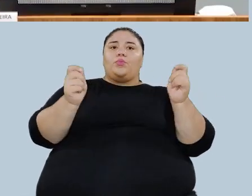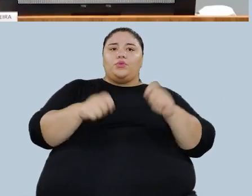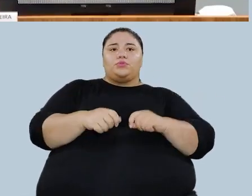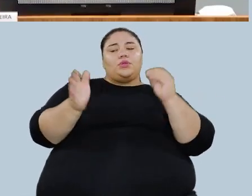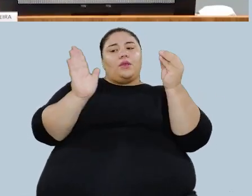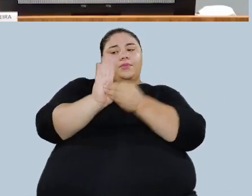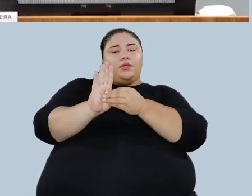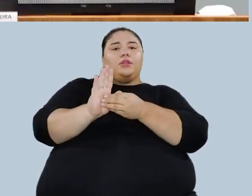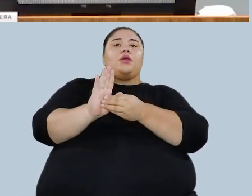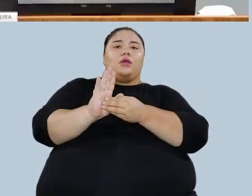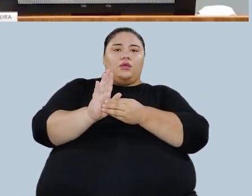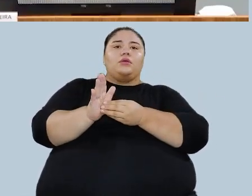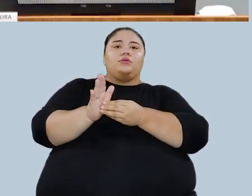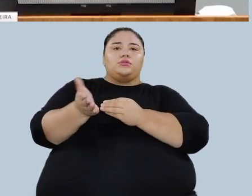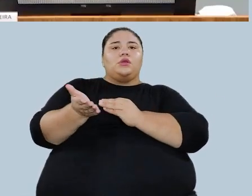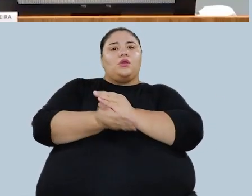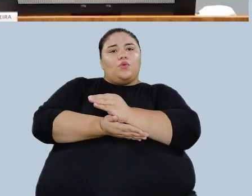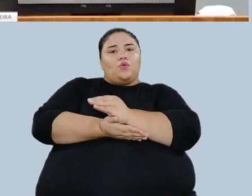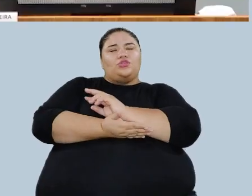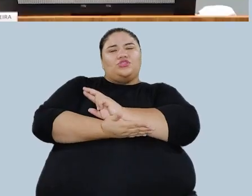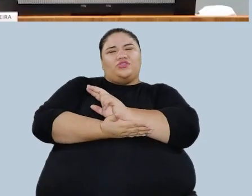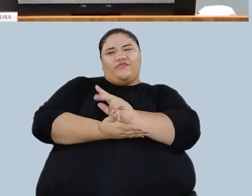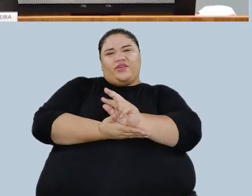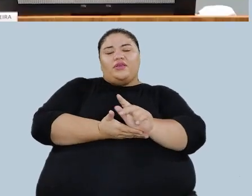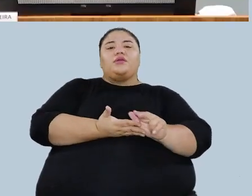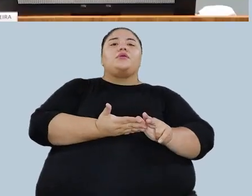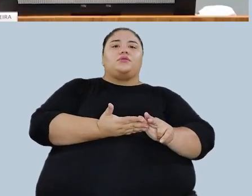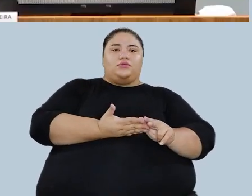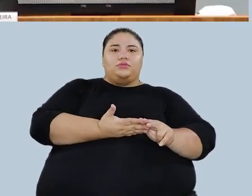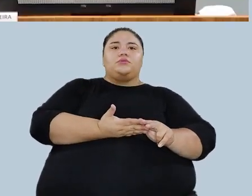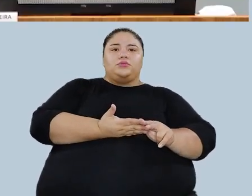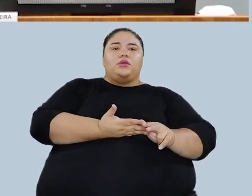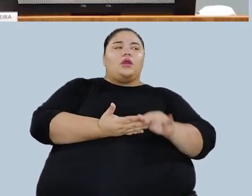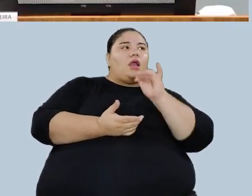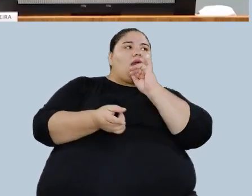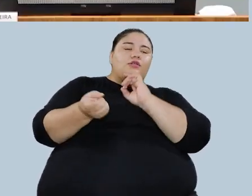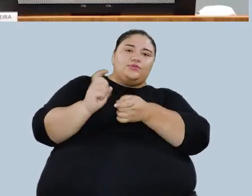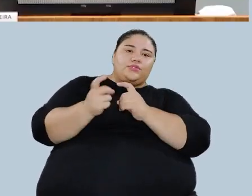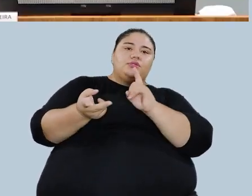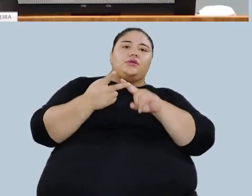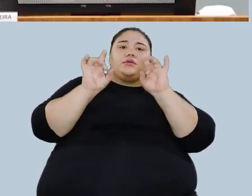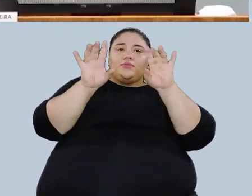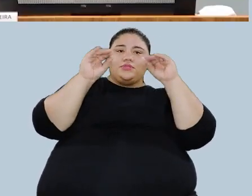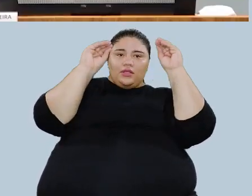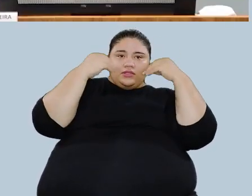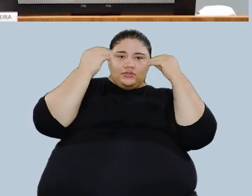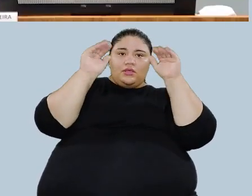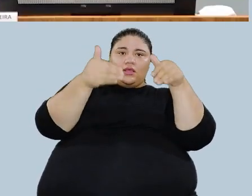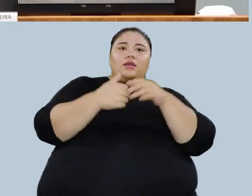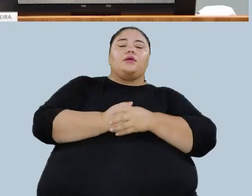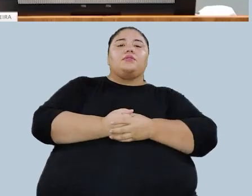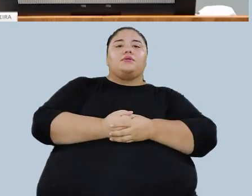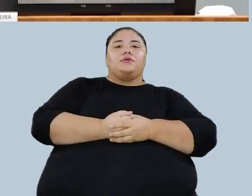com a possibilidade de aplicação de recursos com as mais variadas formas, né? Sob administração